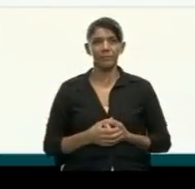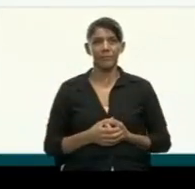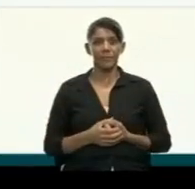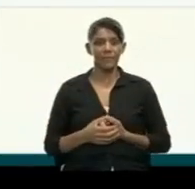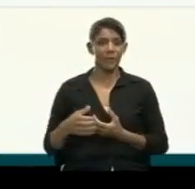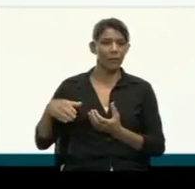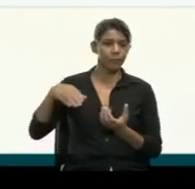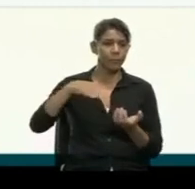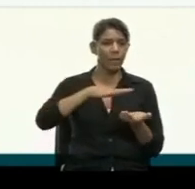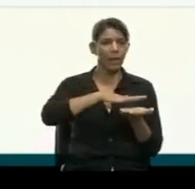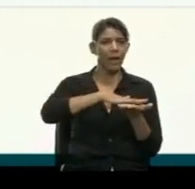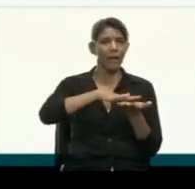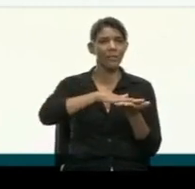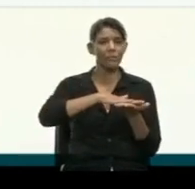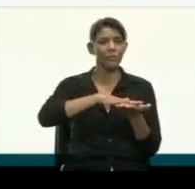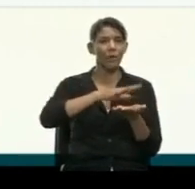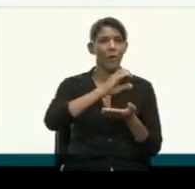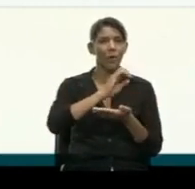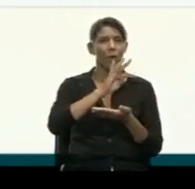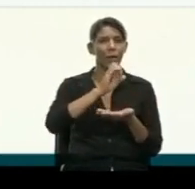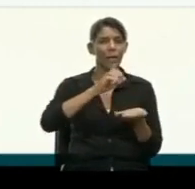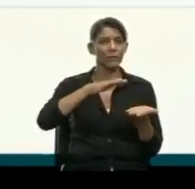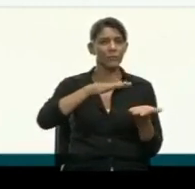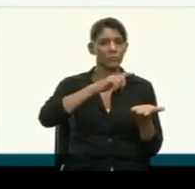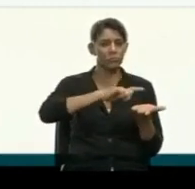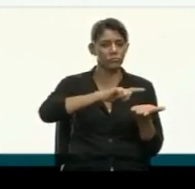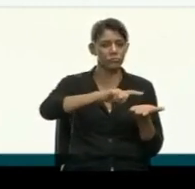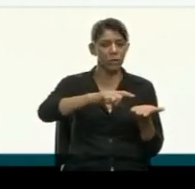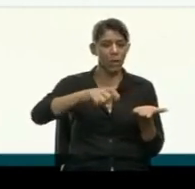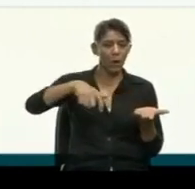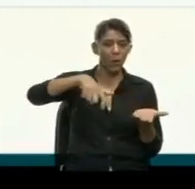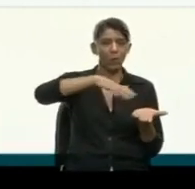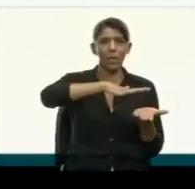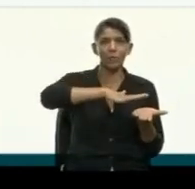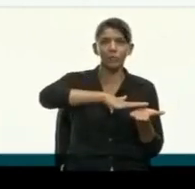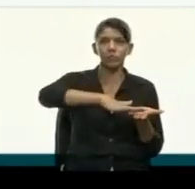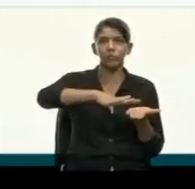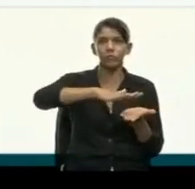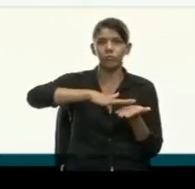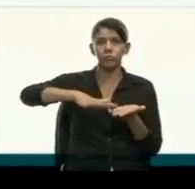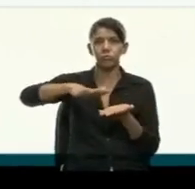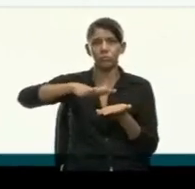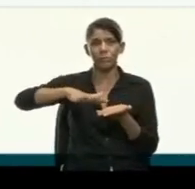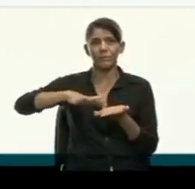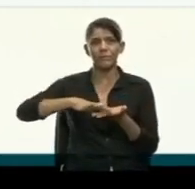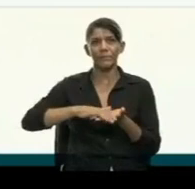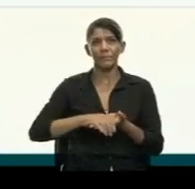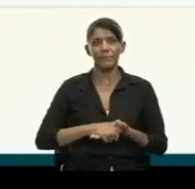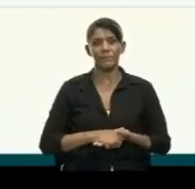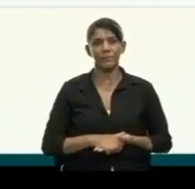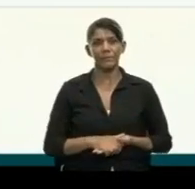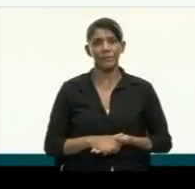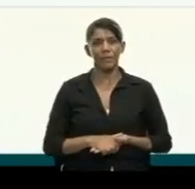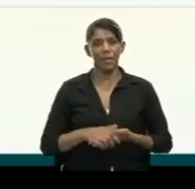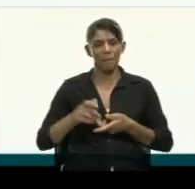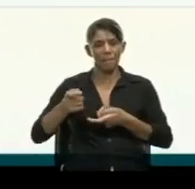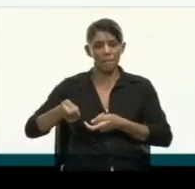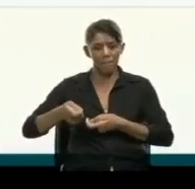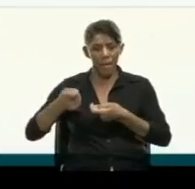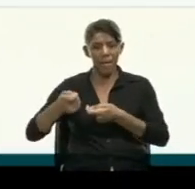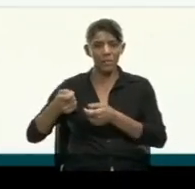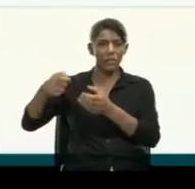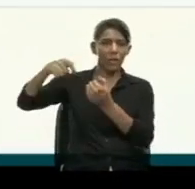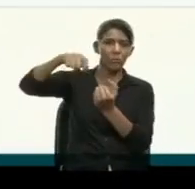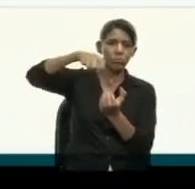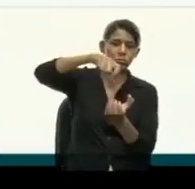Concretagem de uma laje. Então o pessoal que vai fazer a concretagem manualmente bate a massa, sobe na